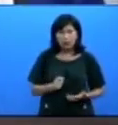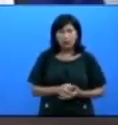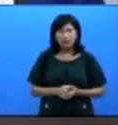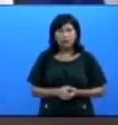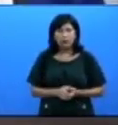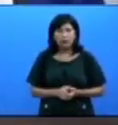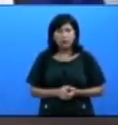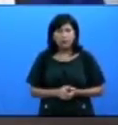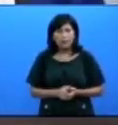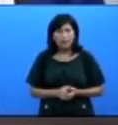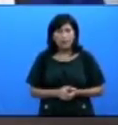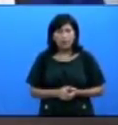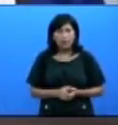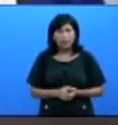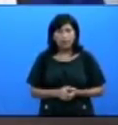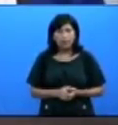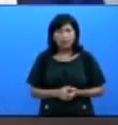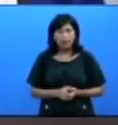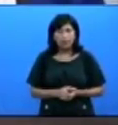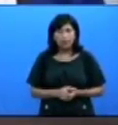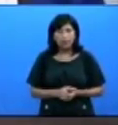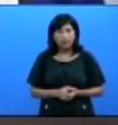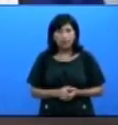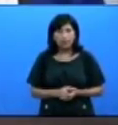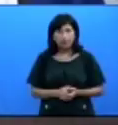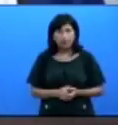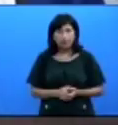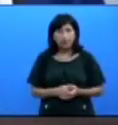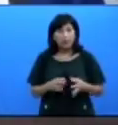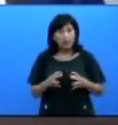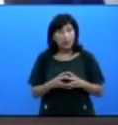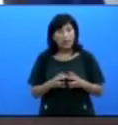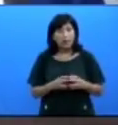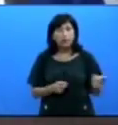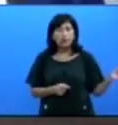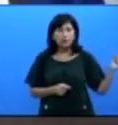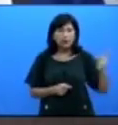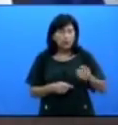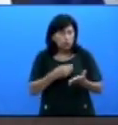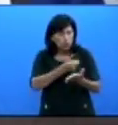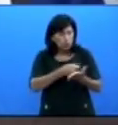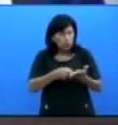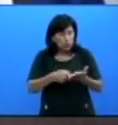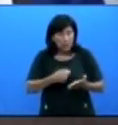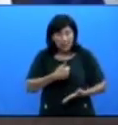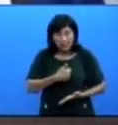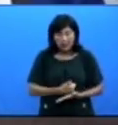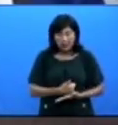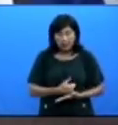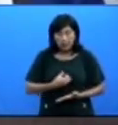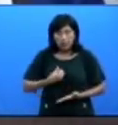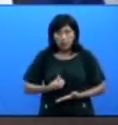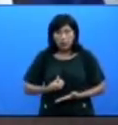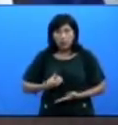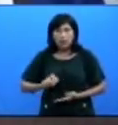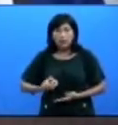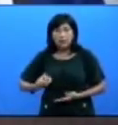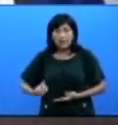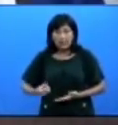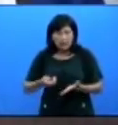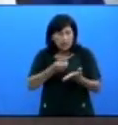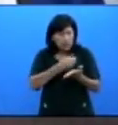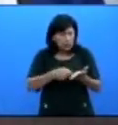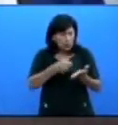de Finanças e Orçamento, e ele veio aqui com 1.600 assinaturas num abaixo-assinado. Então,